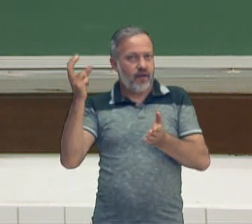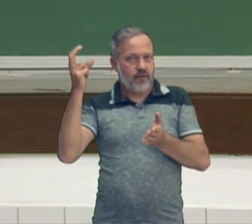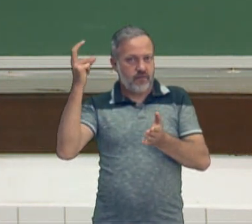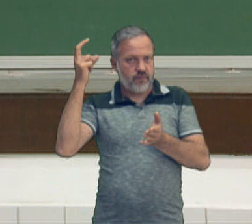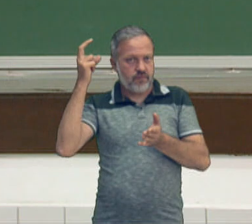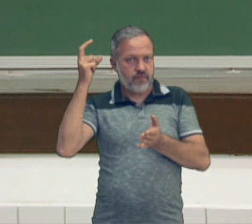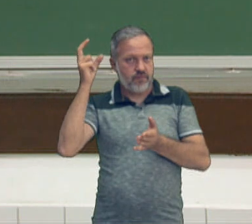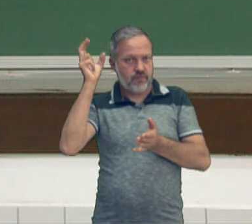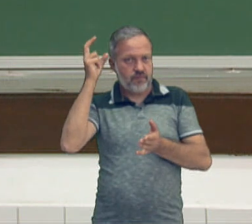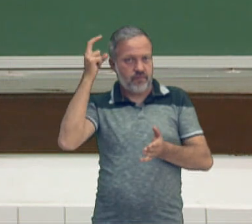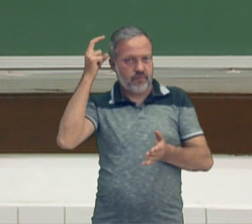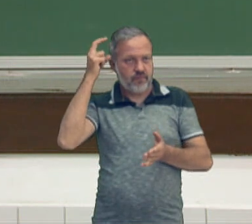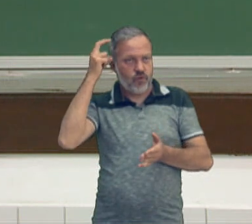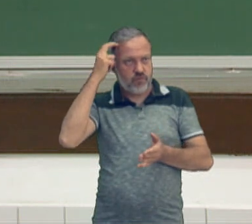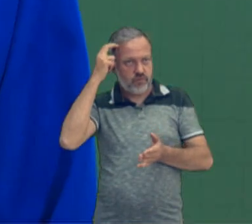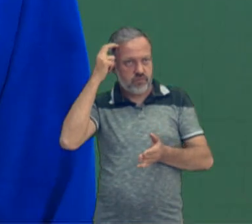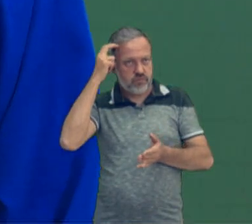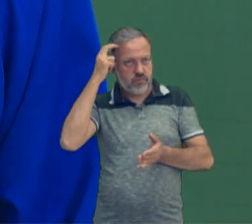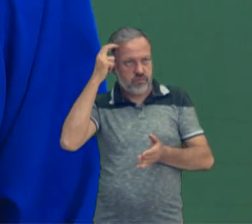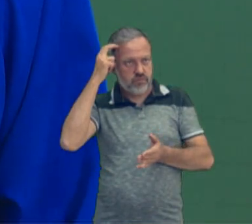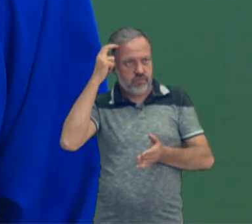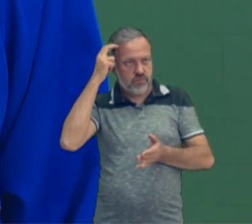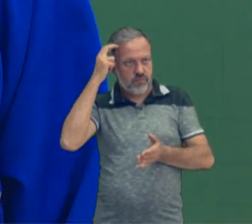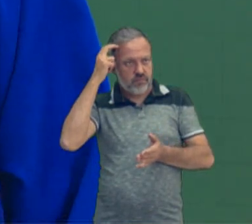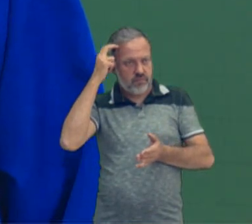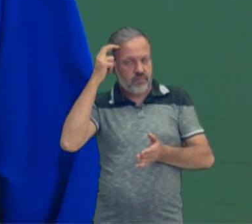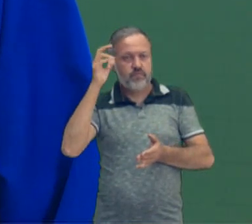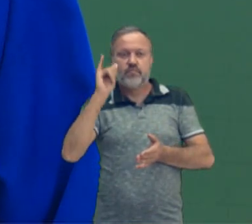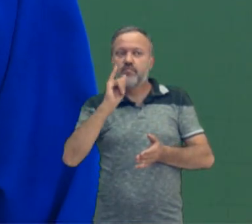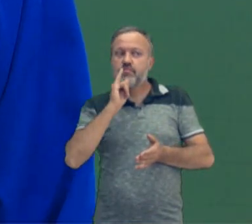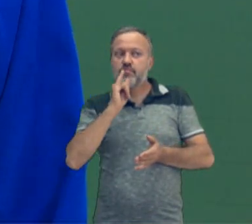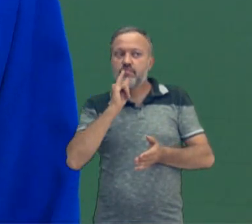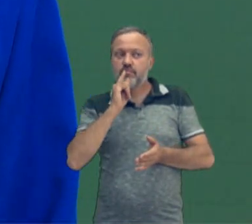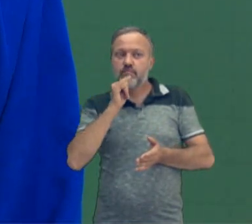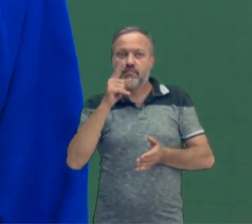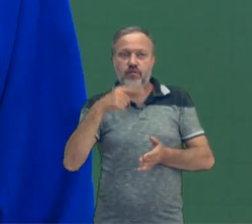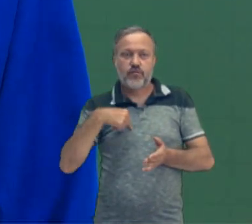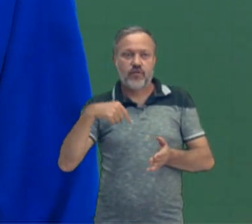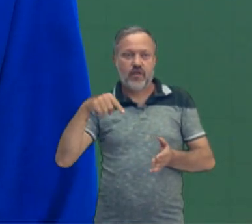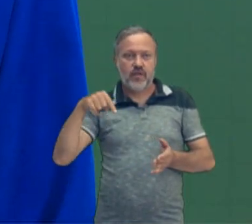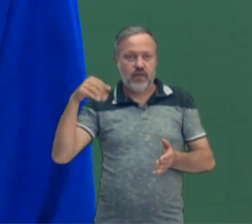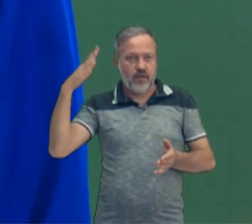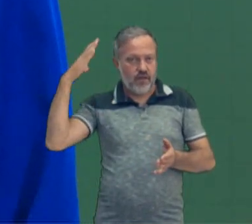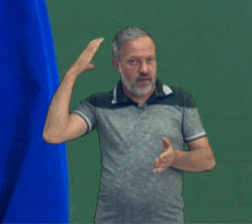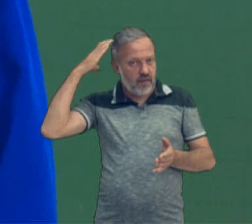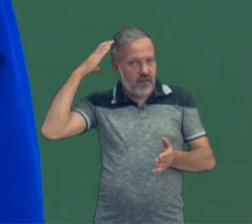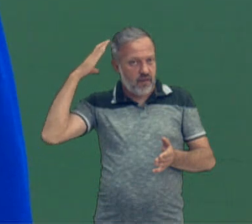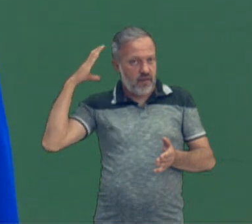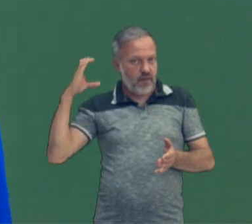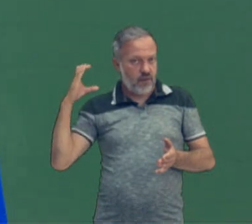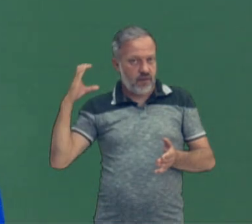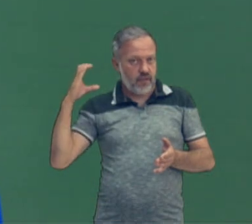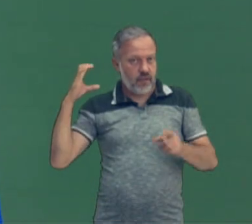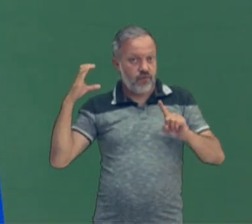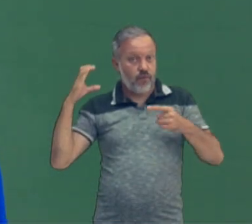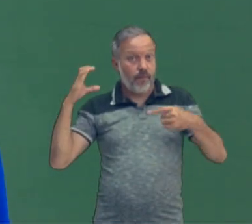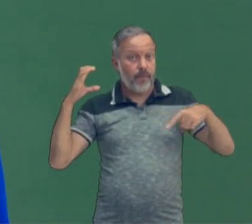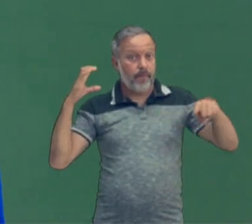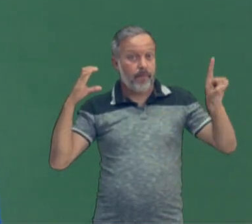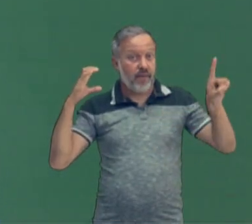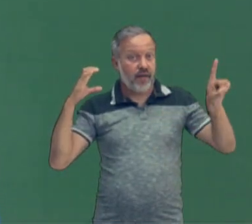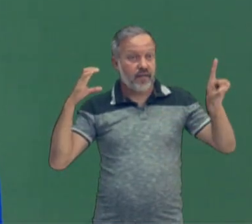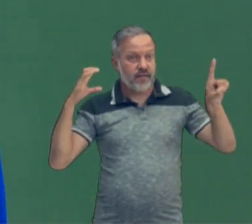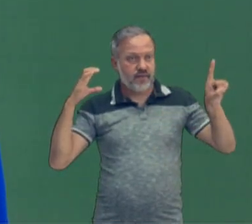importante. Significa que, se eu me desloco, por exemplo, de Curitiba, né, e eu vou lá para